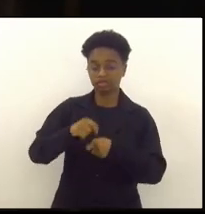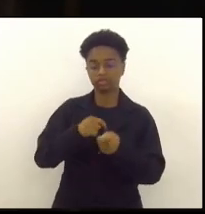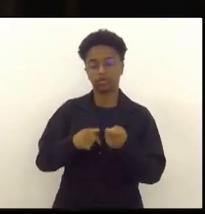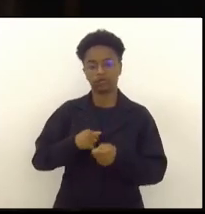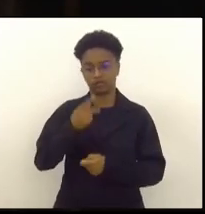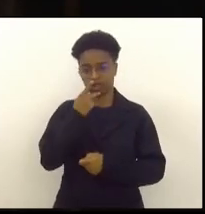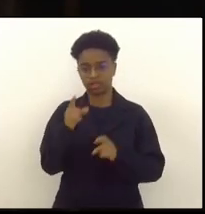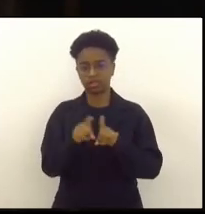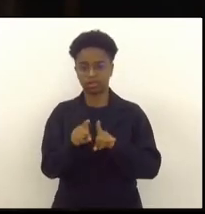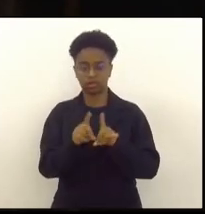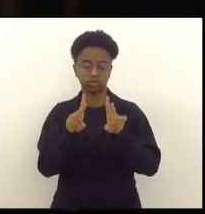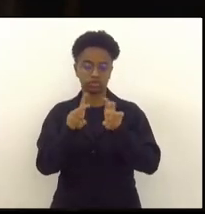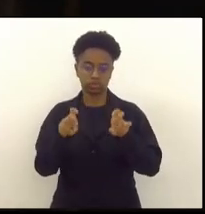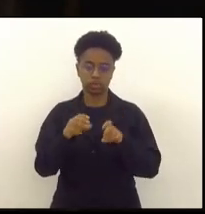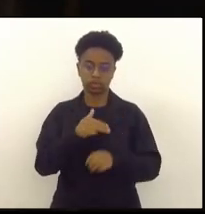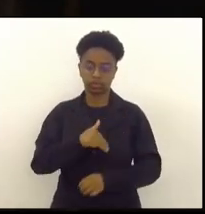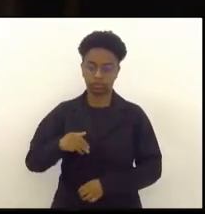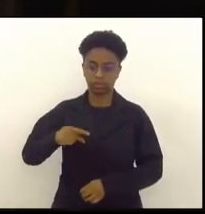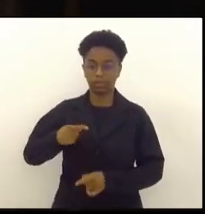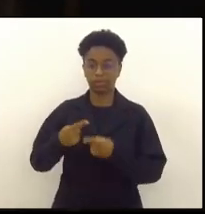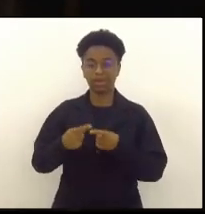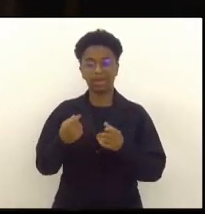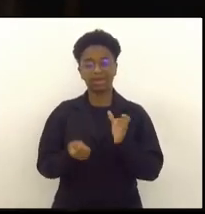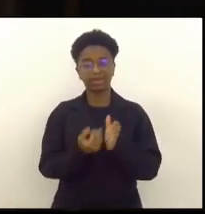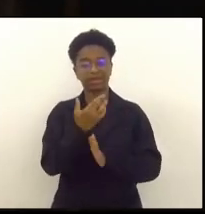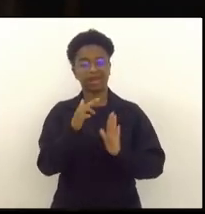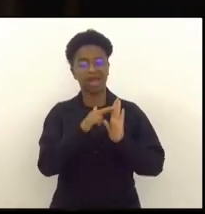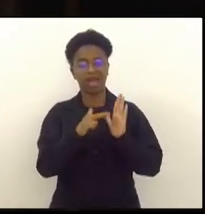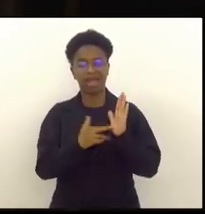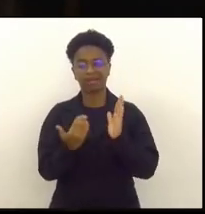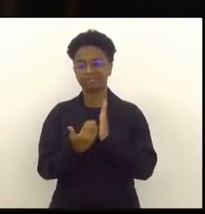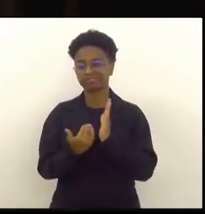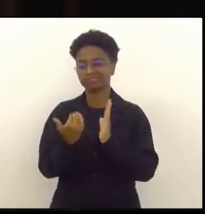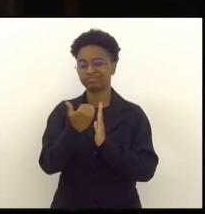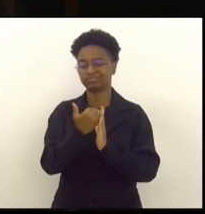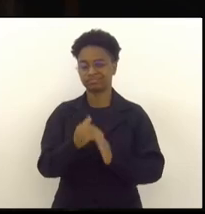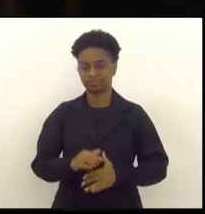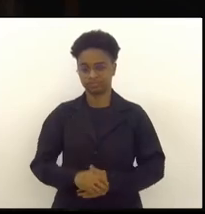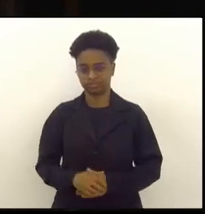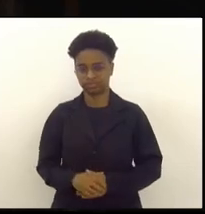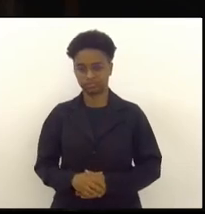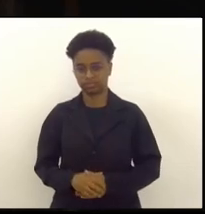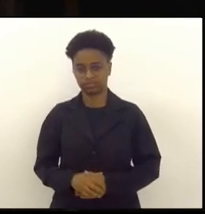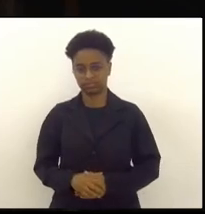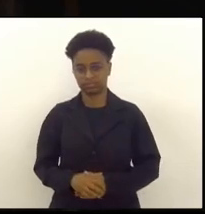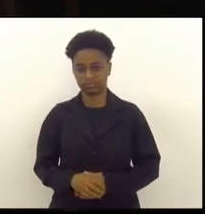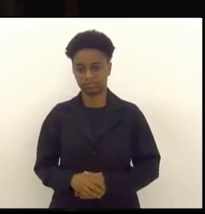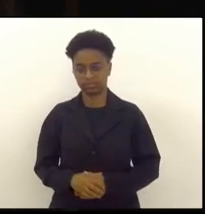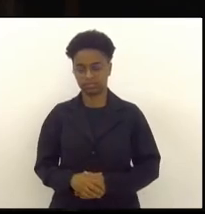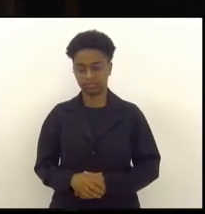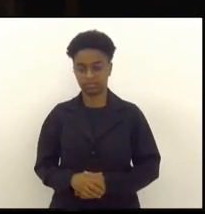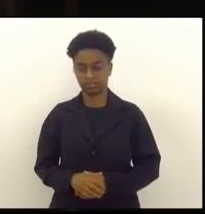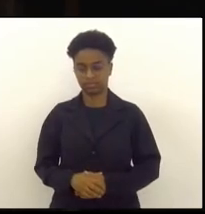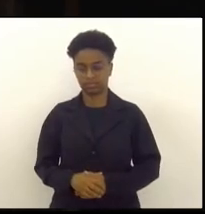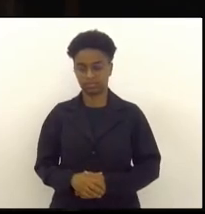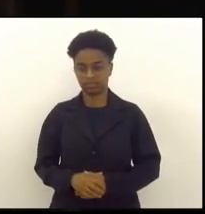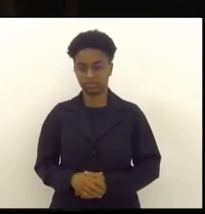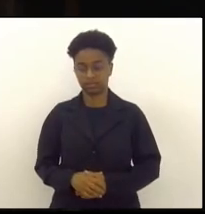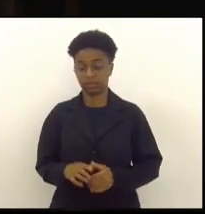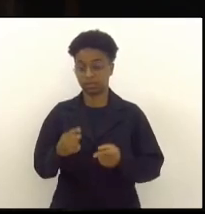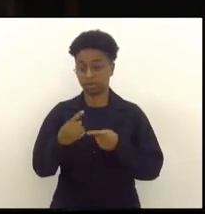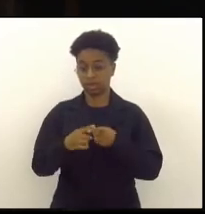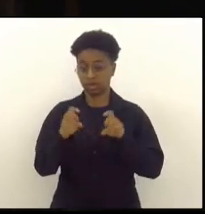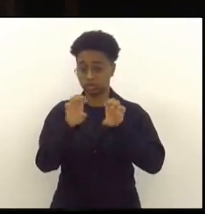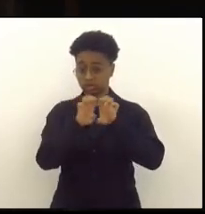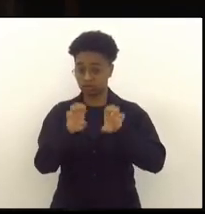também do Ministério Público, produz norma demais. Norma demais. Os fins, a